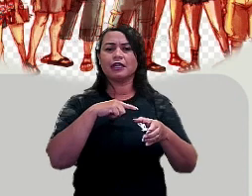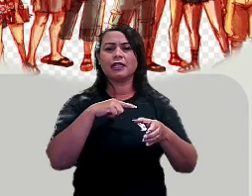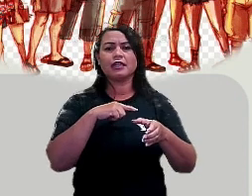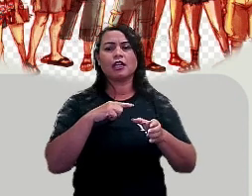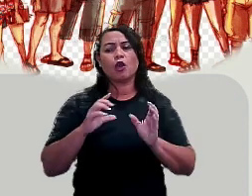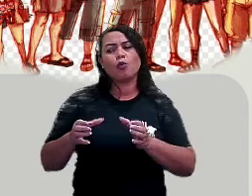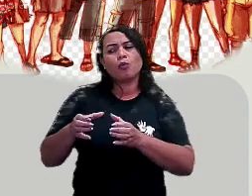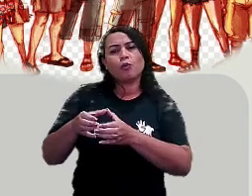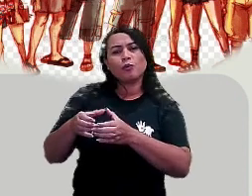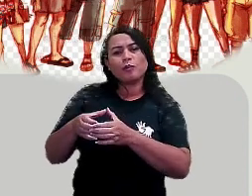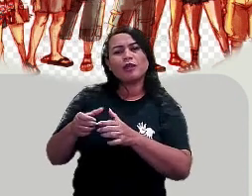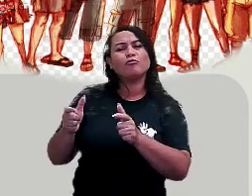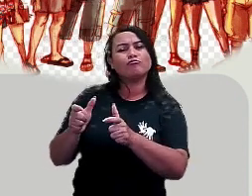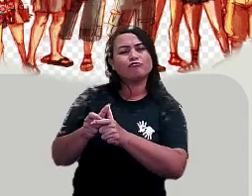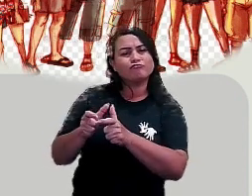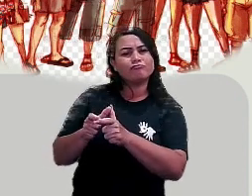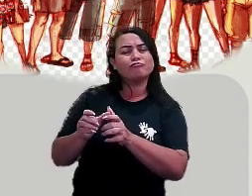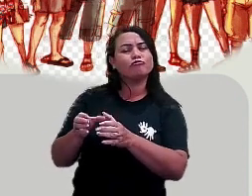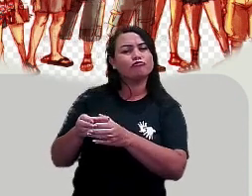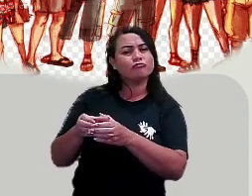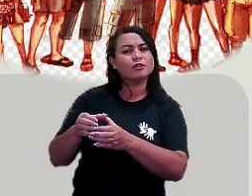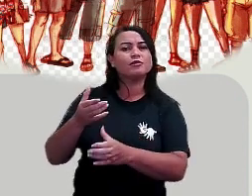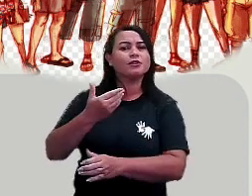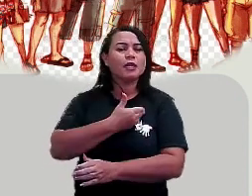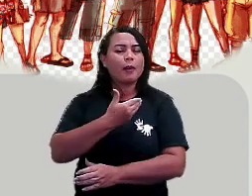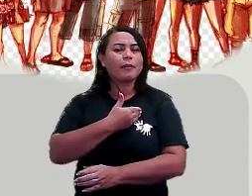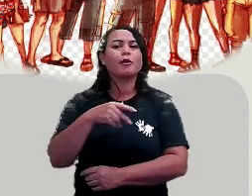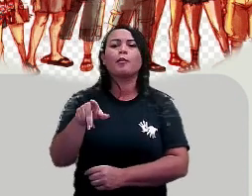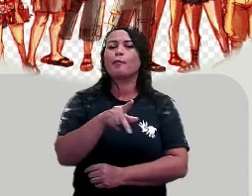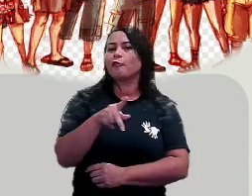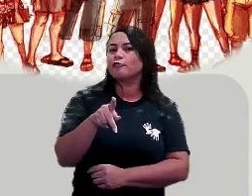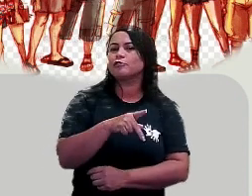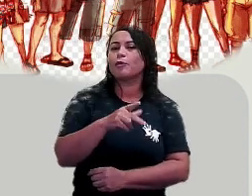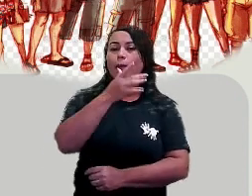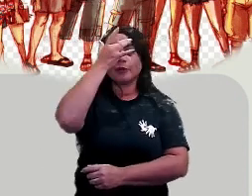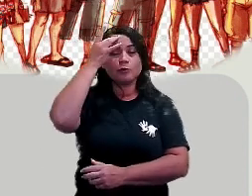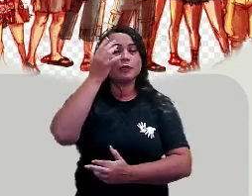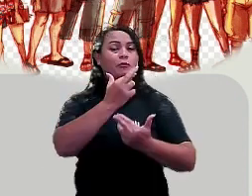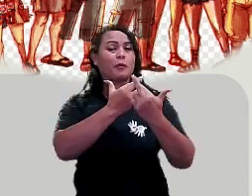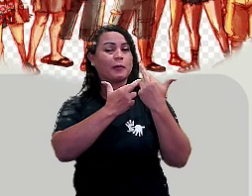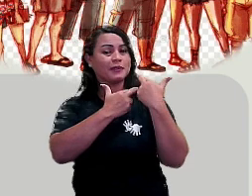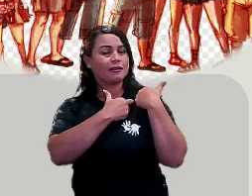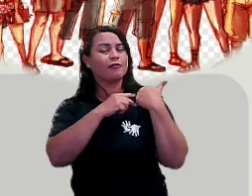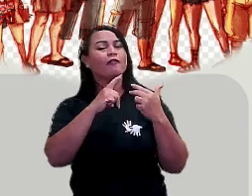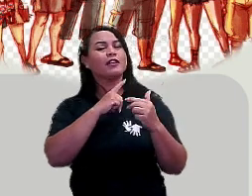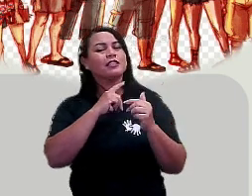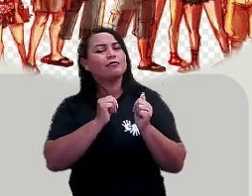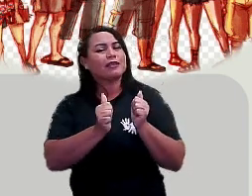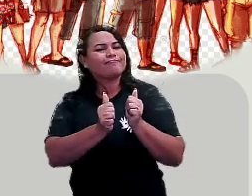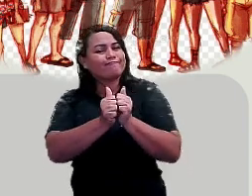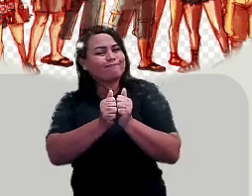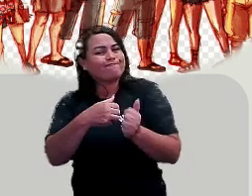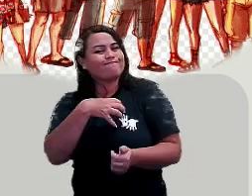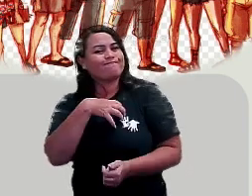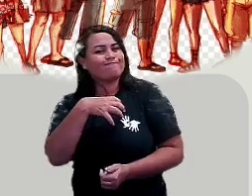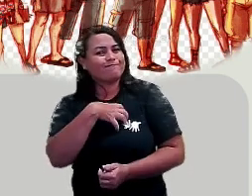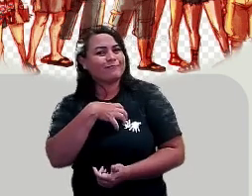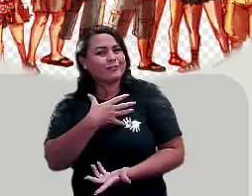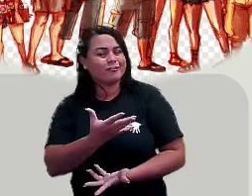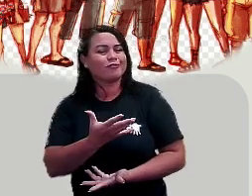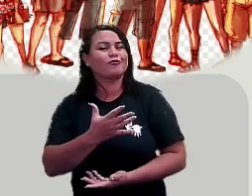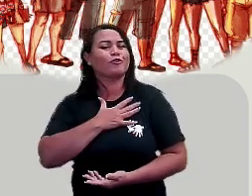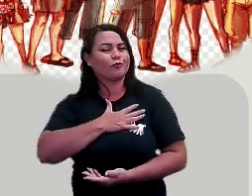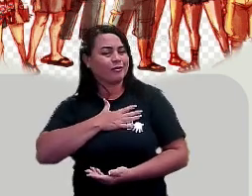de amigos. Você vai ter aquele grupo de amigos, professores ou responsáveis que vocês têm um apego afetivo. No